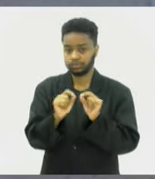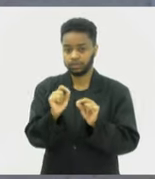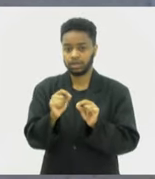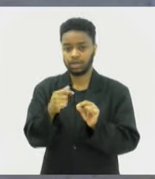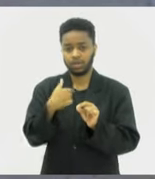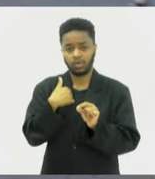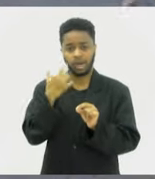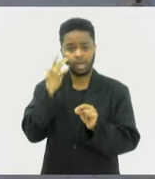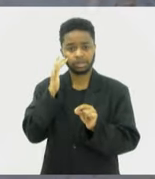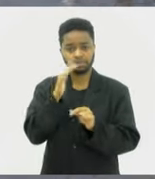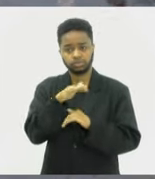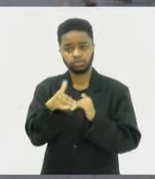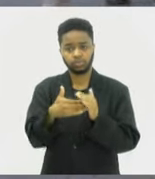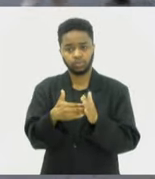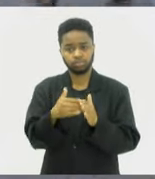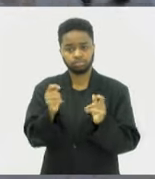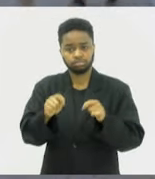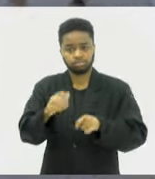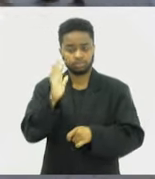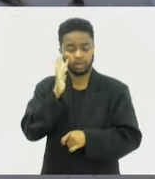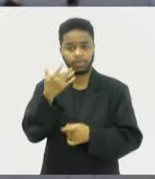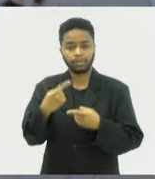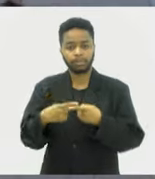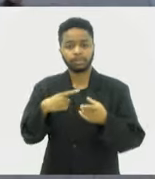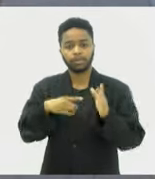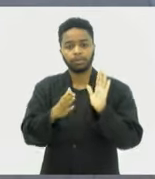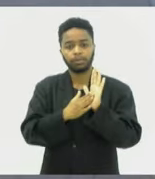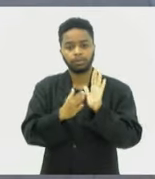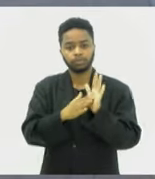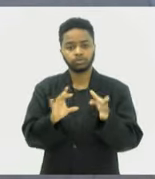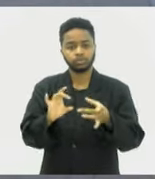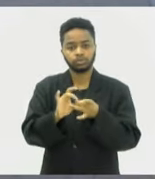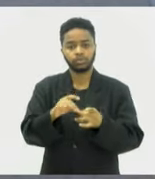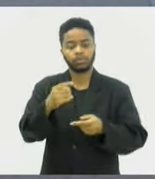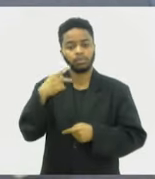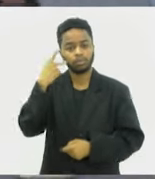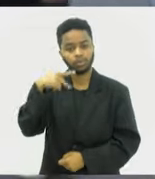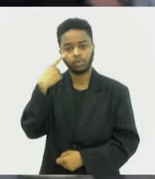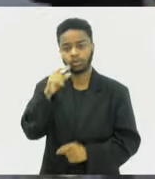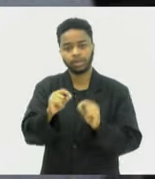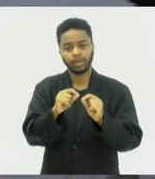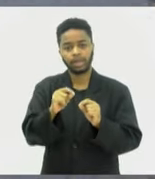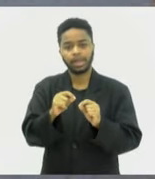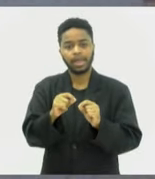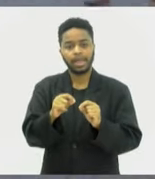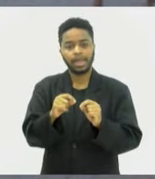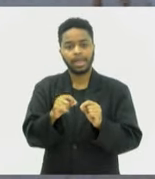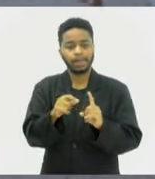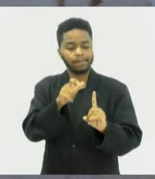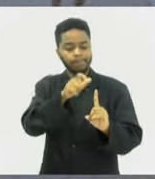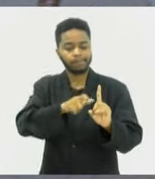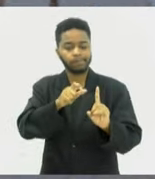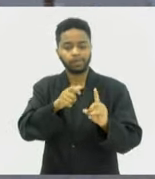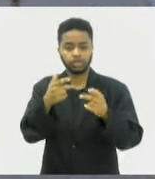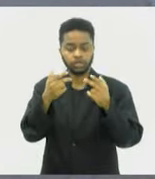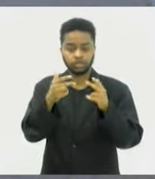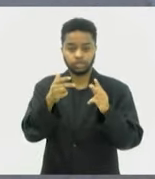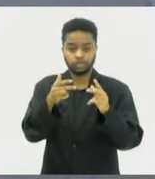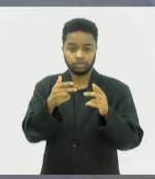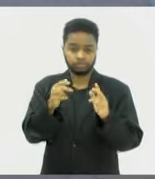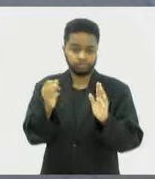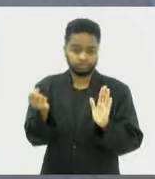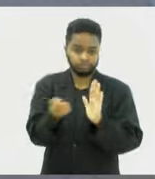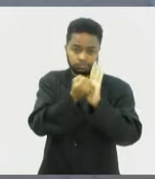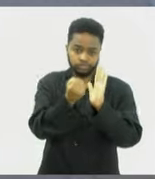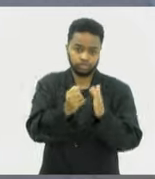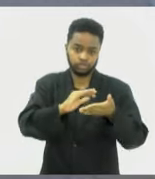total. Primeiro porque a gente propõe com essa política a quebra de estereótipos e estigmas. É um